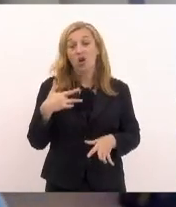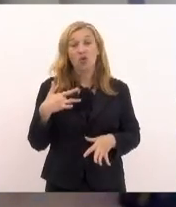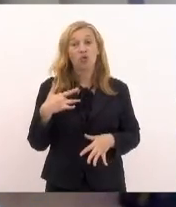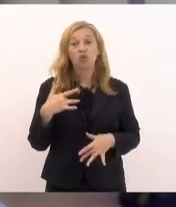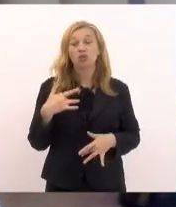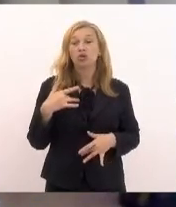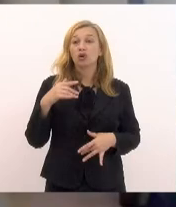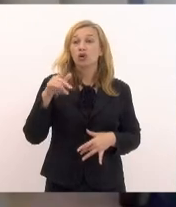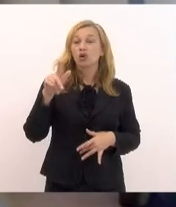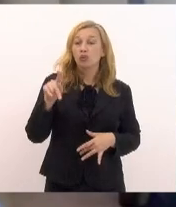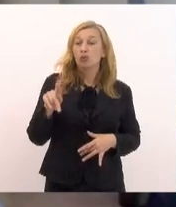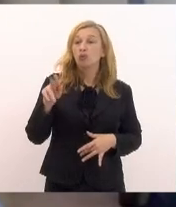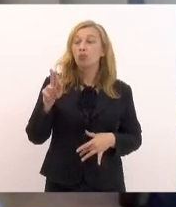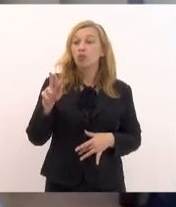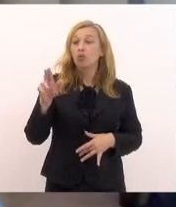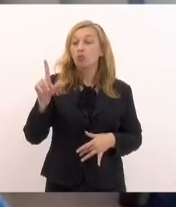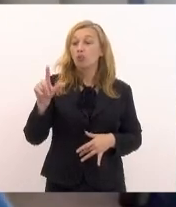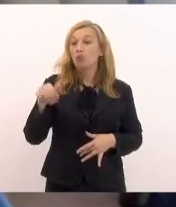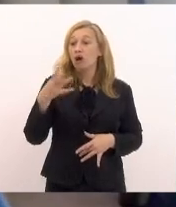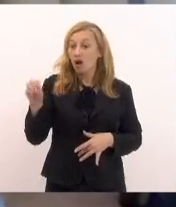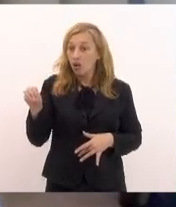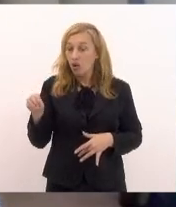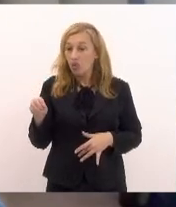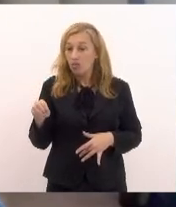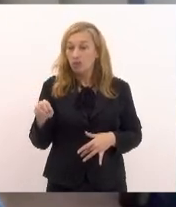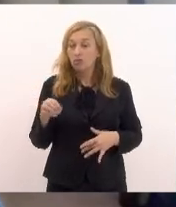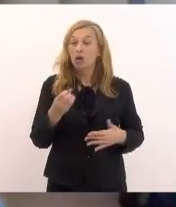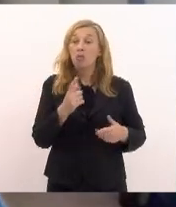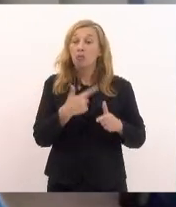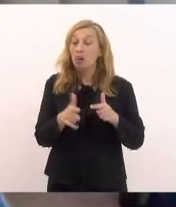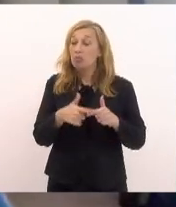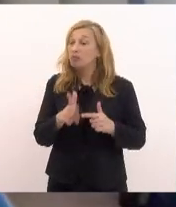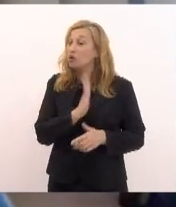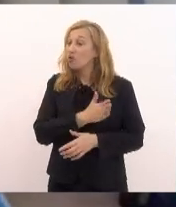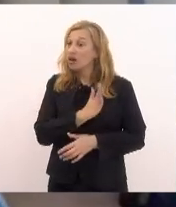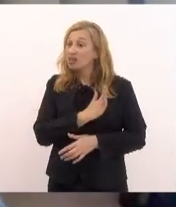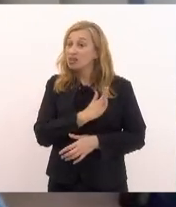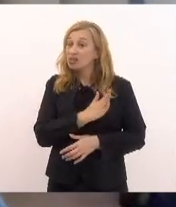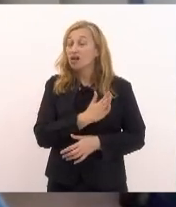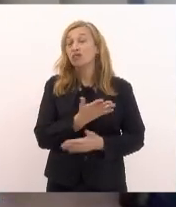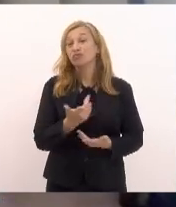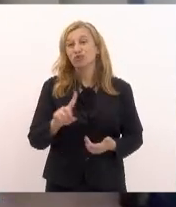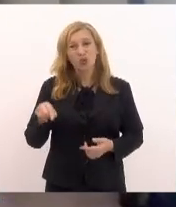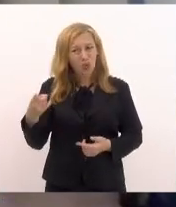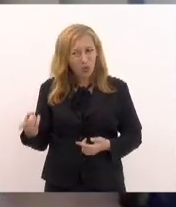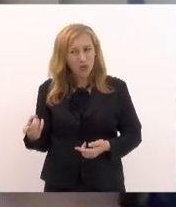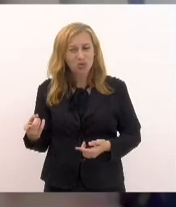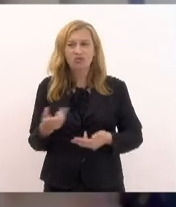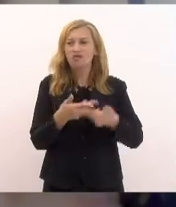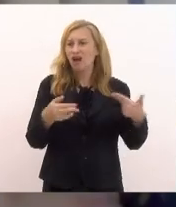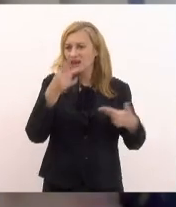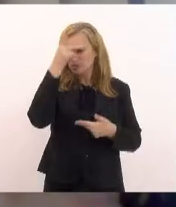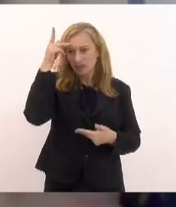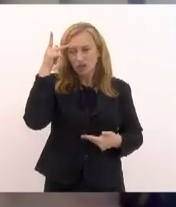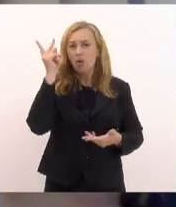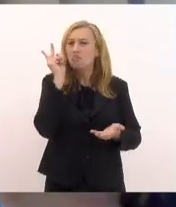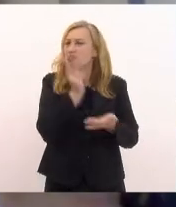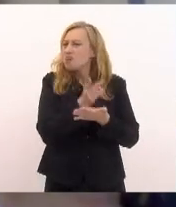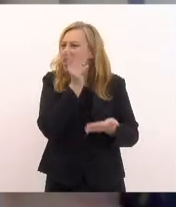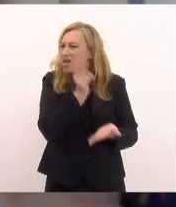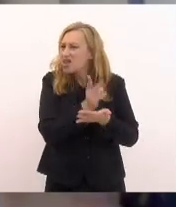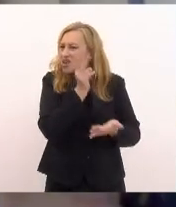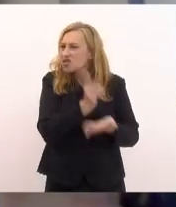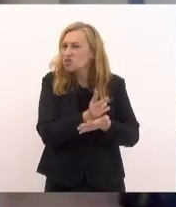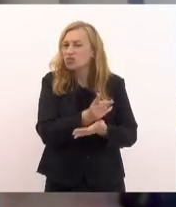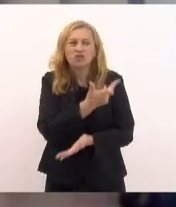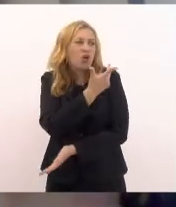Pulmonares, cardíacas, etc., que muitas vezes, mesmo com a vacina, não está sobrevivendo. Então, muita gente, mesmo com